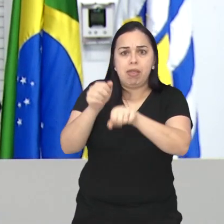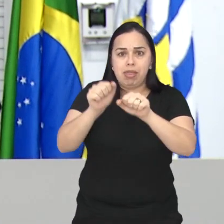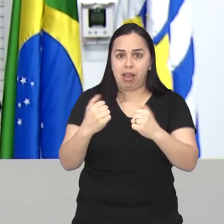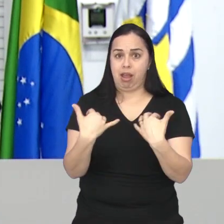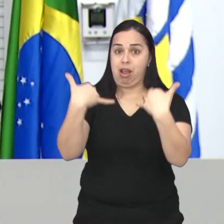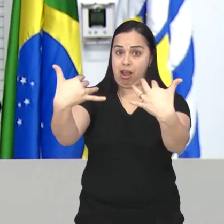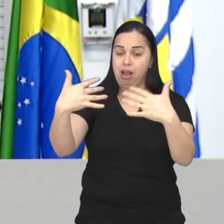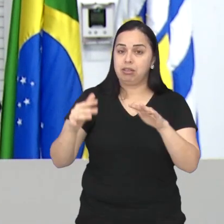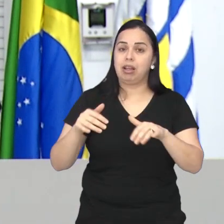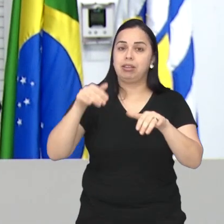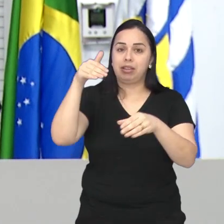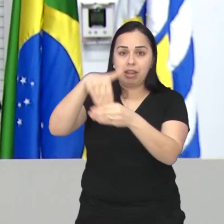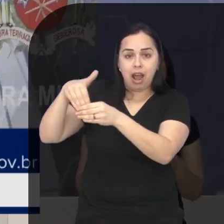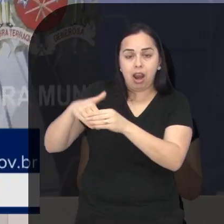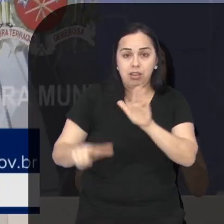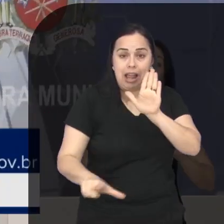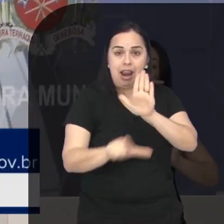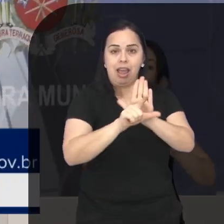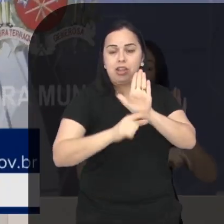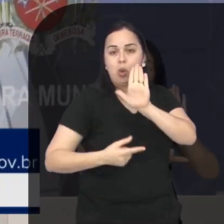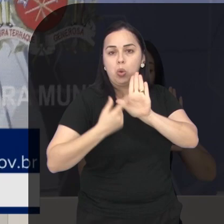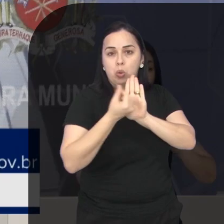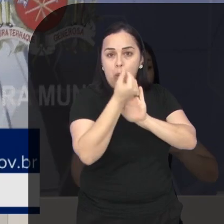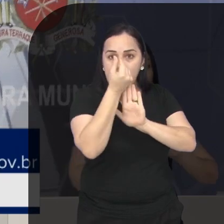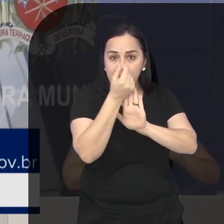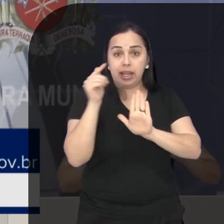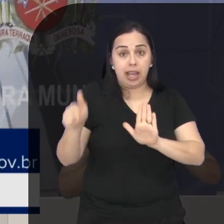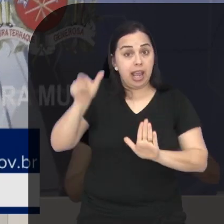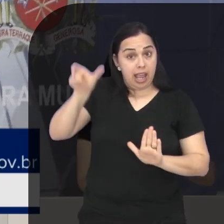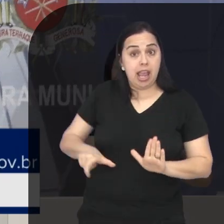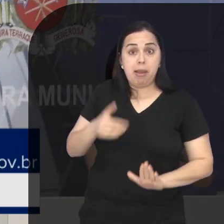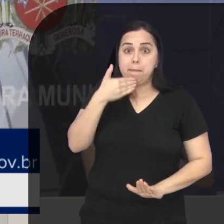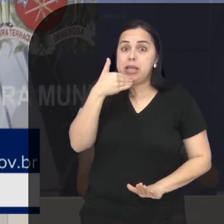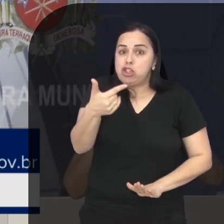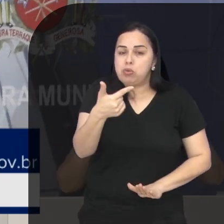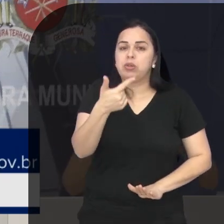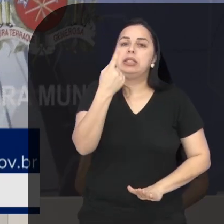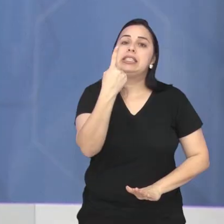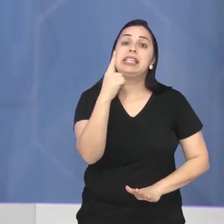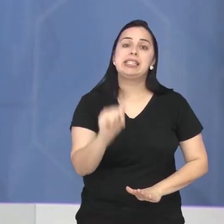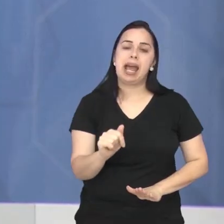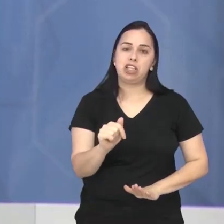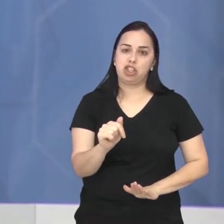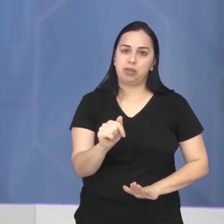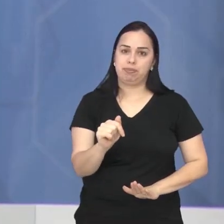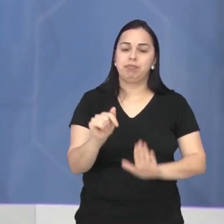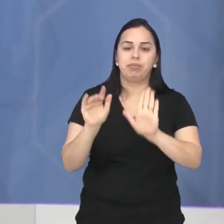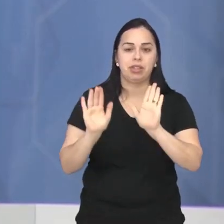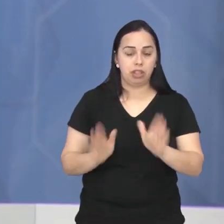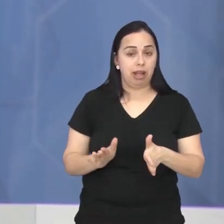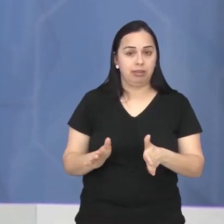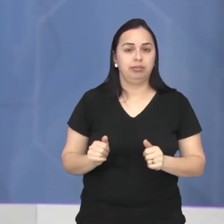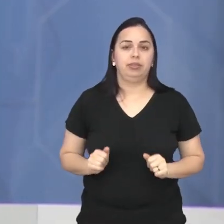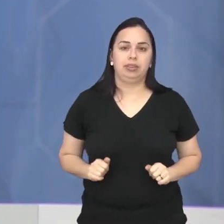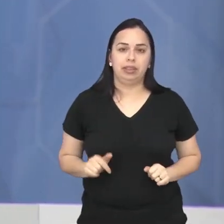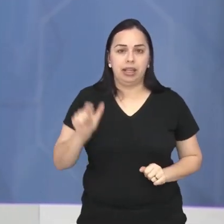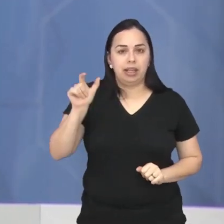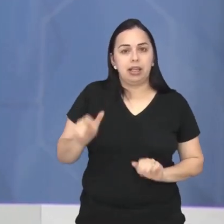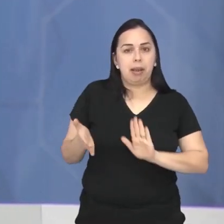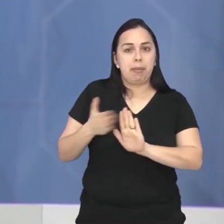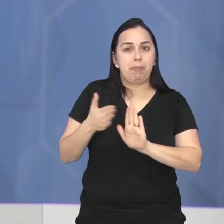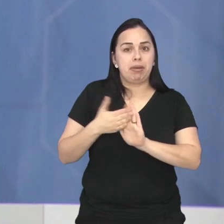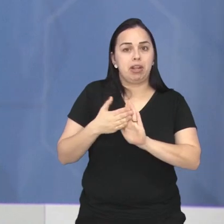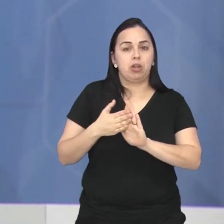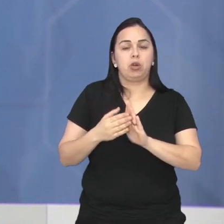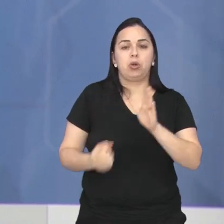LOA, a Lei Orçamentária Anual, e informou que fez 17 pedidos para a proposta. Entre as sugestões do vereador estão